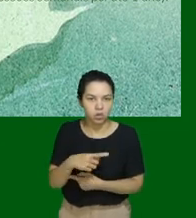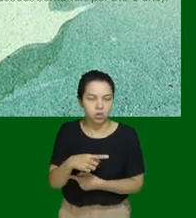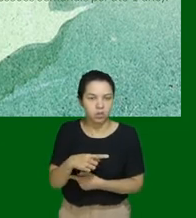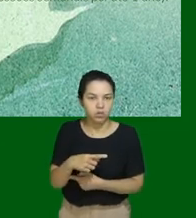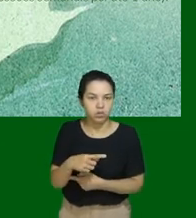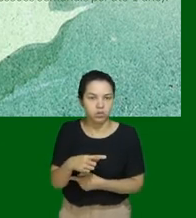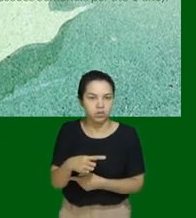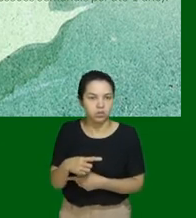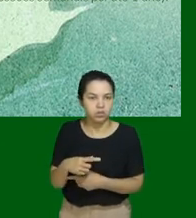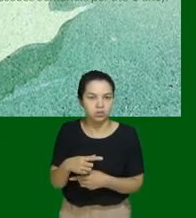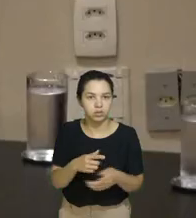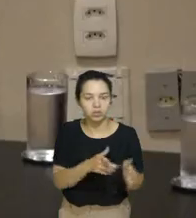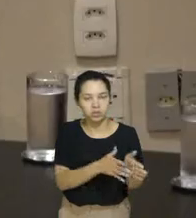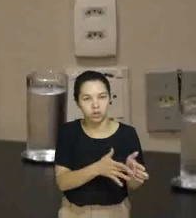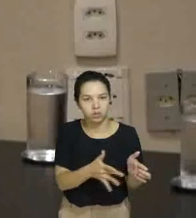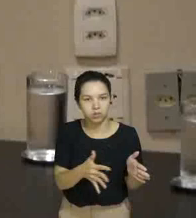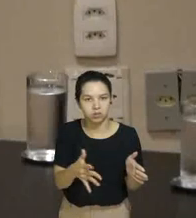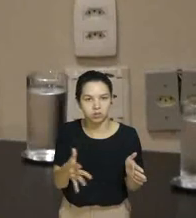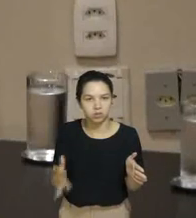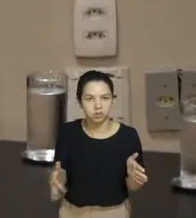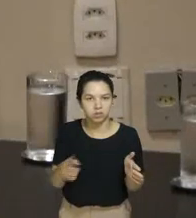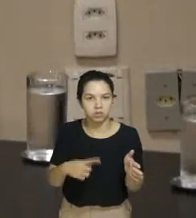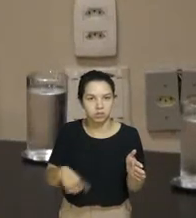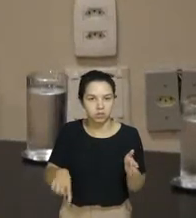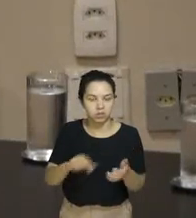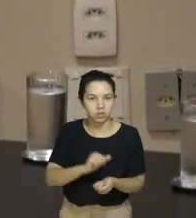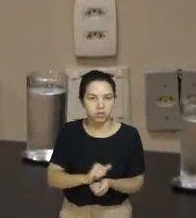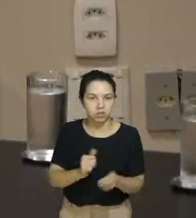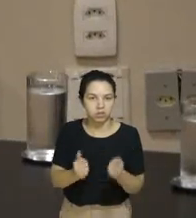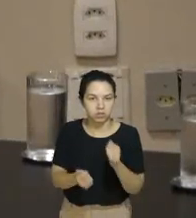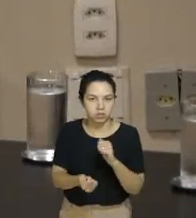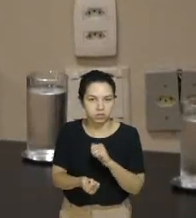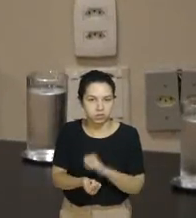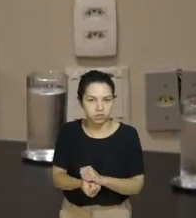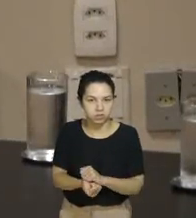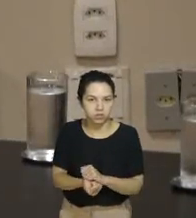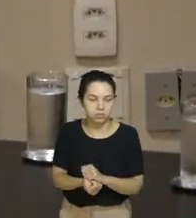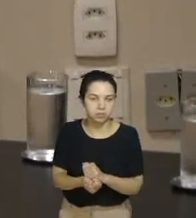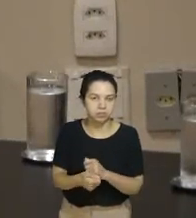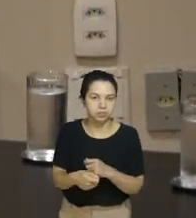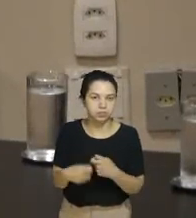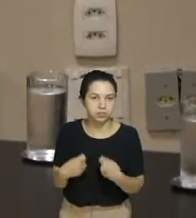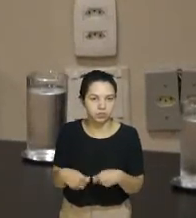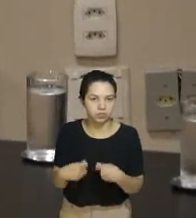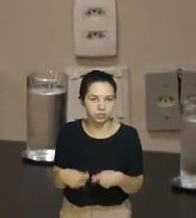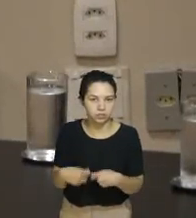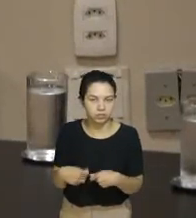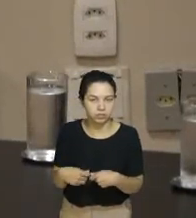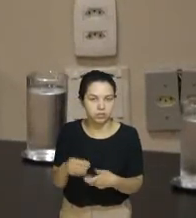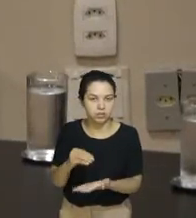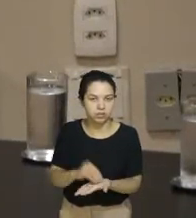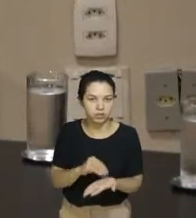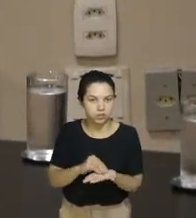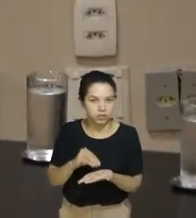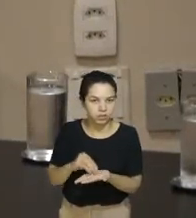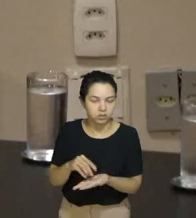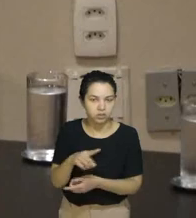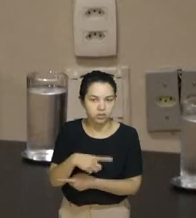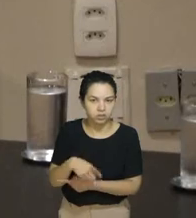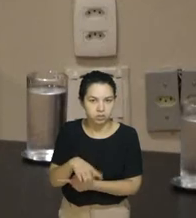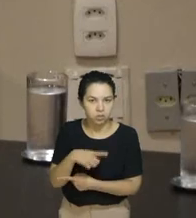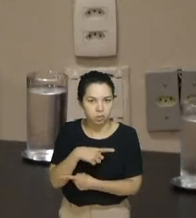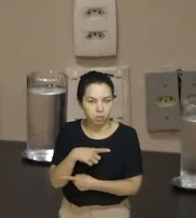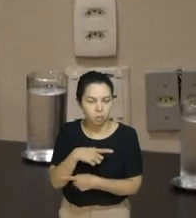longo desses anos, a gente foi adequando de acordo com a necessidade e com as faltas que a gente tem também.